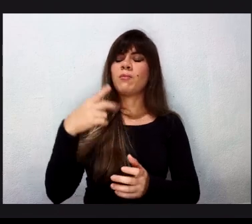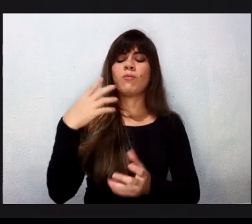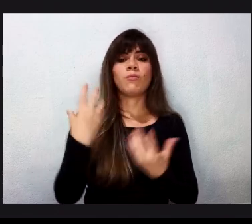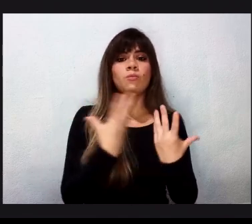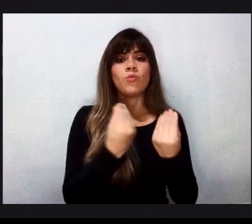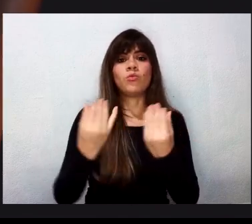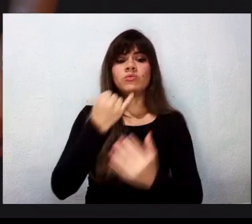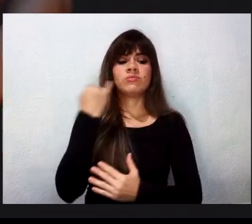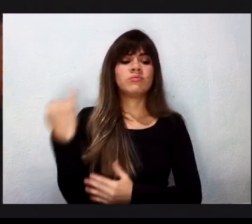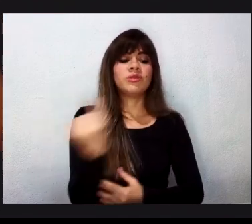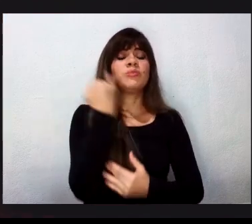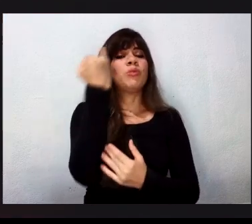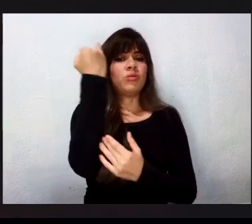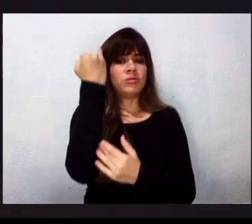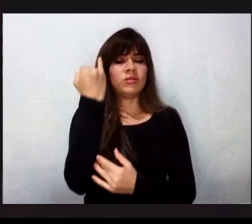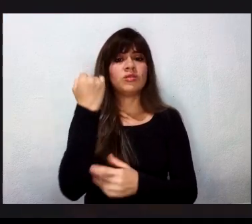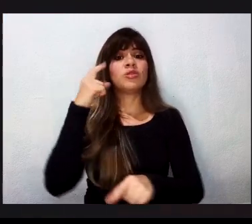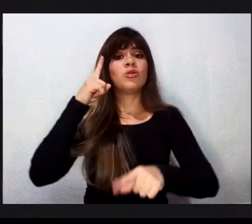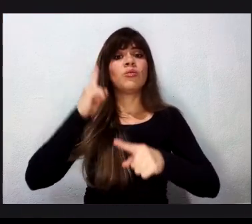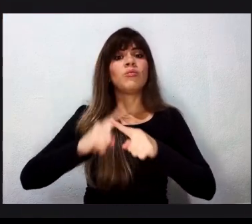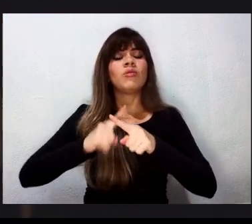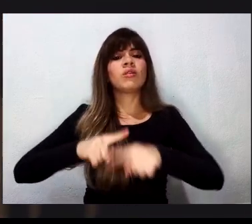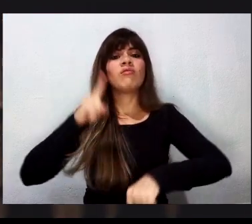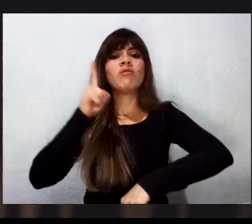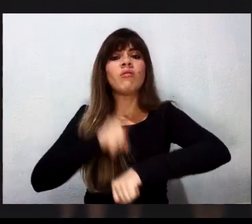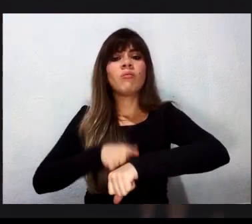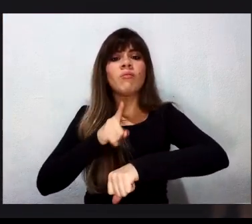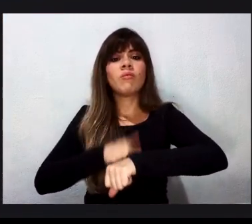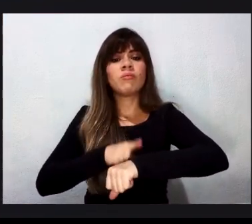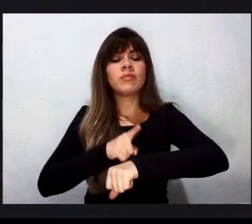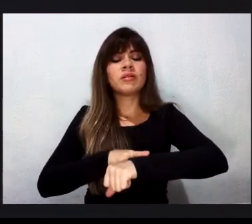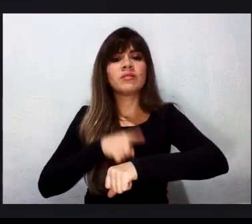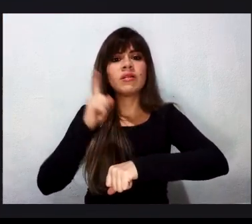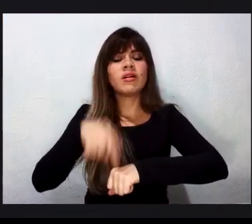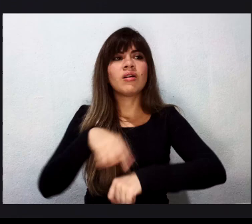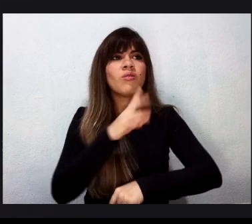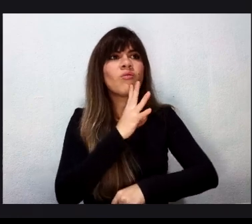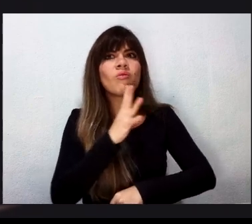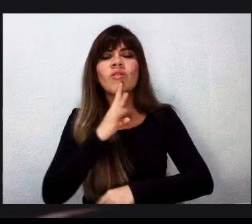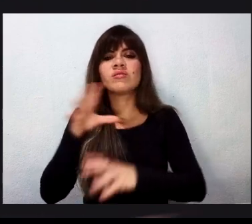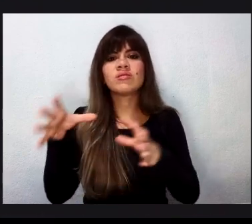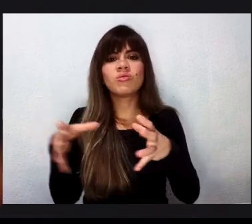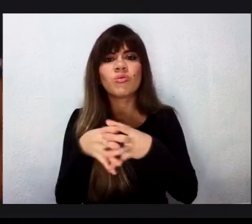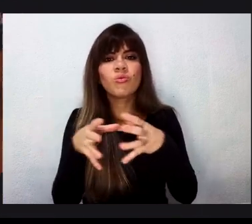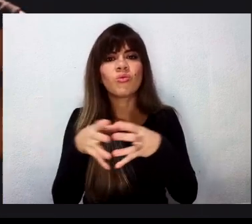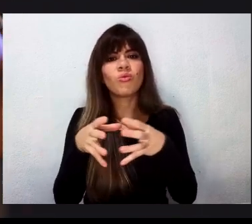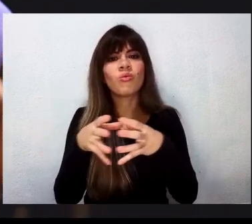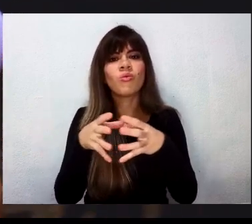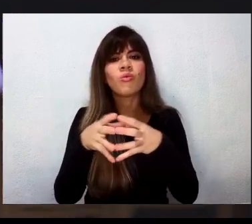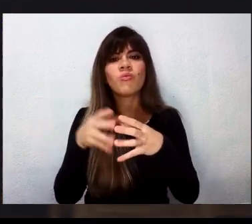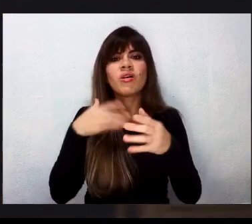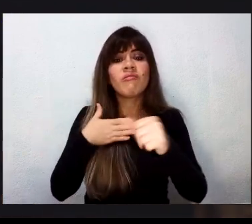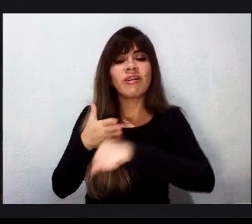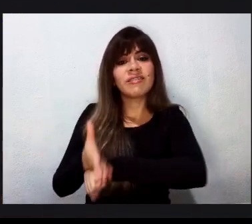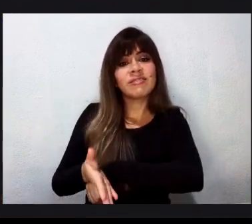significativo, eu acho, assim, porque foi o momento em que eu conheci o grupo, que eu entrei